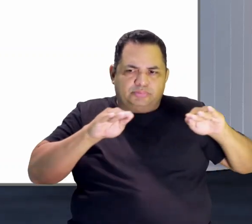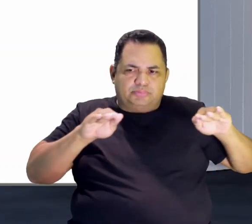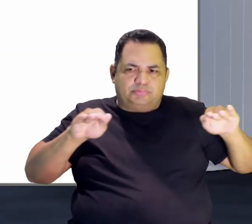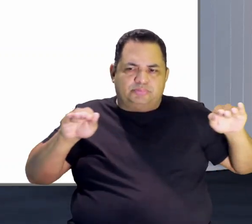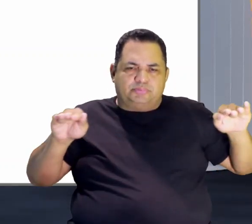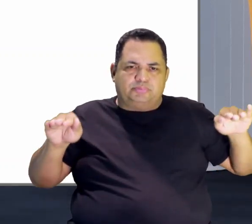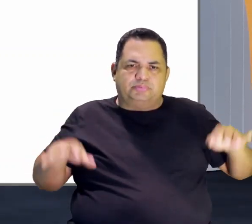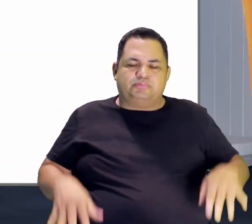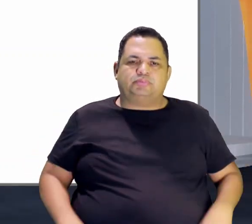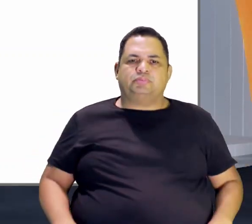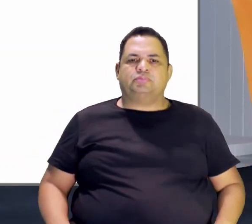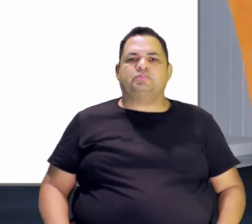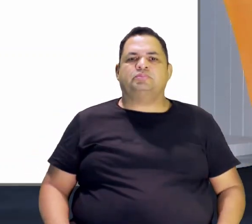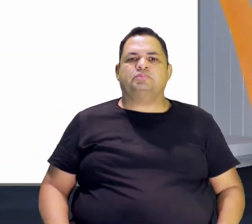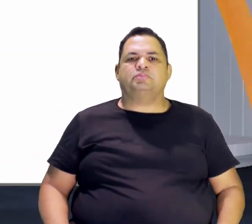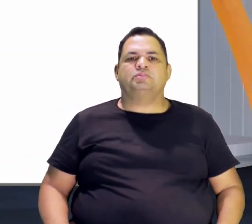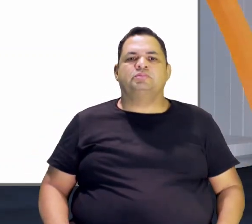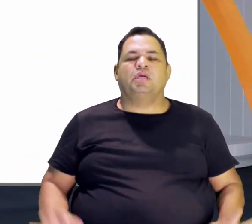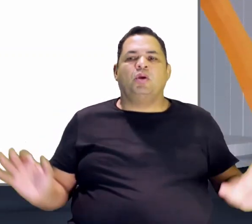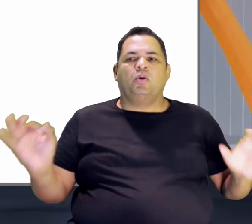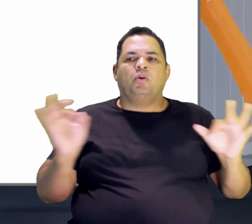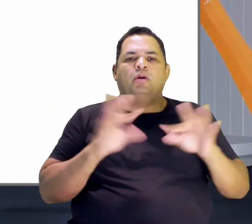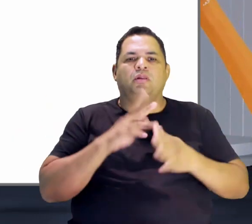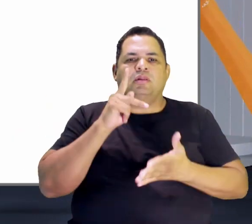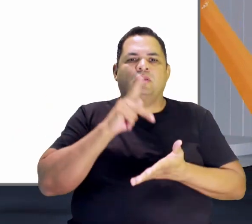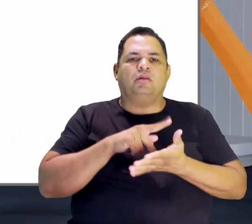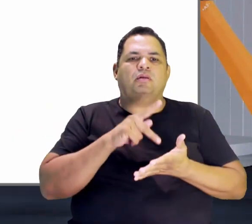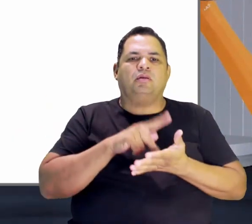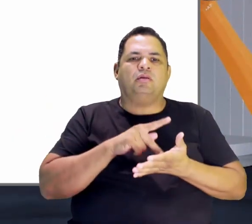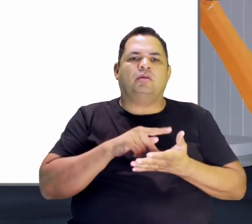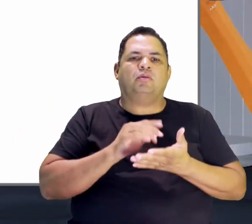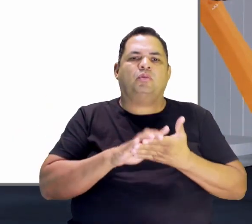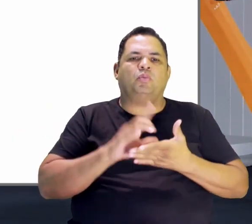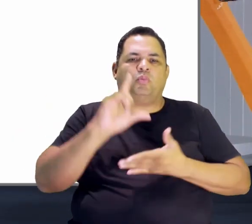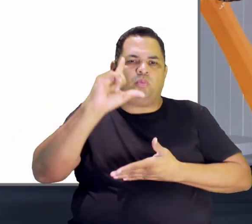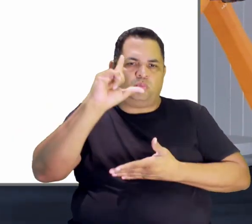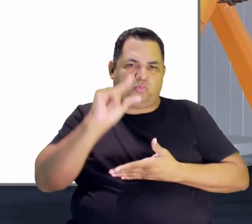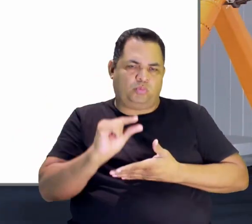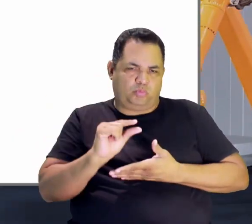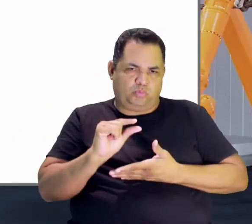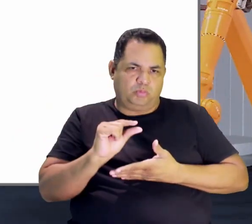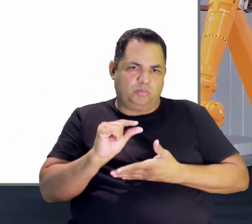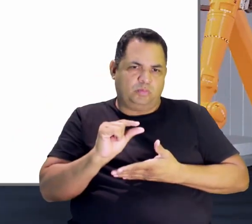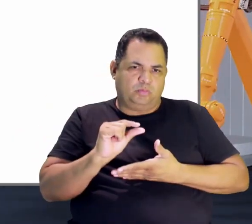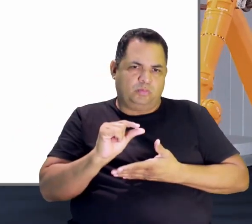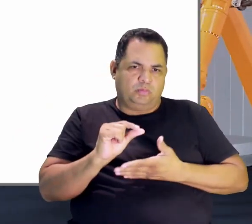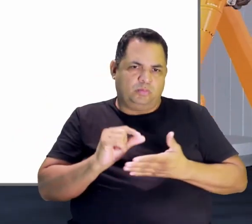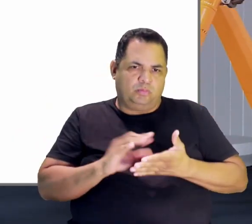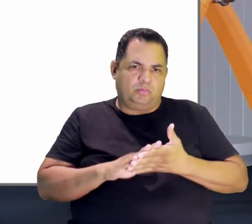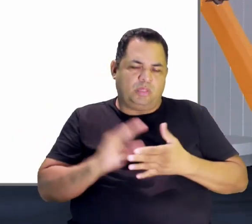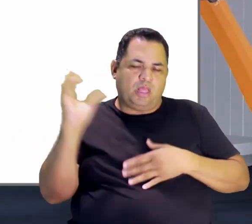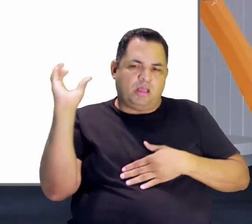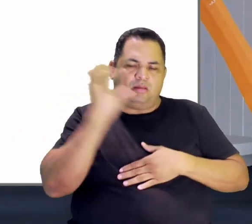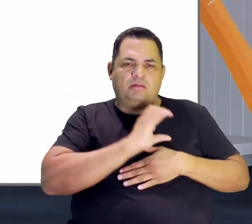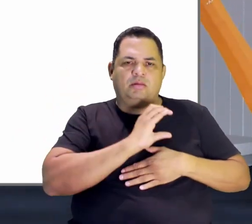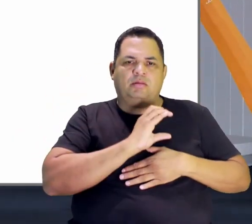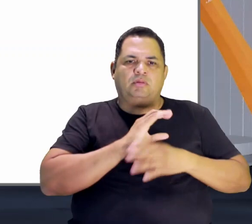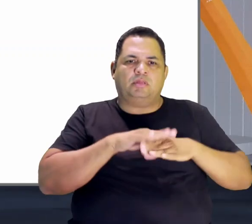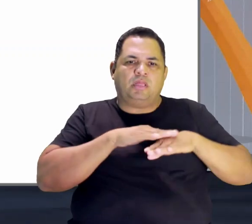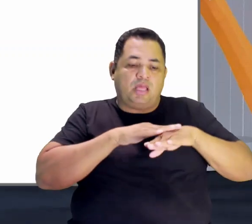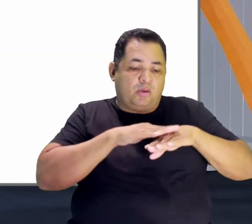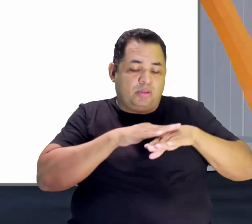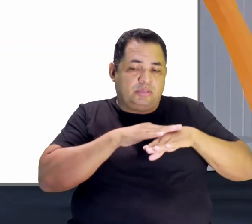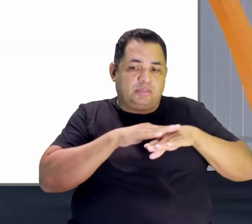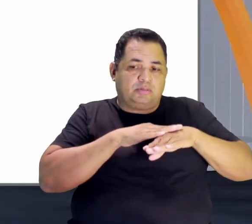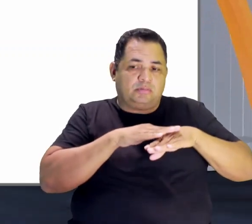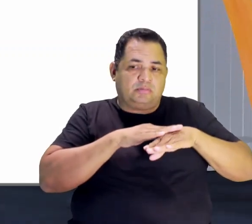mais longe. Então ele tirou a conclusão que, na verdade, o que diminuía essa velocidade era o